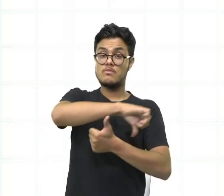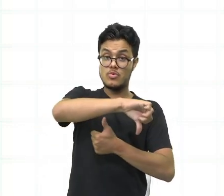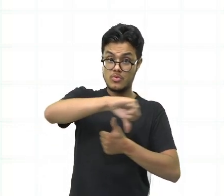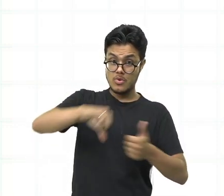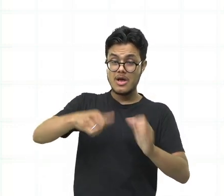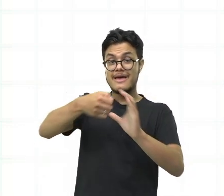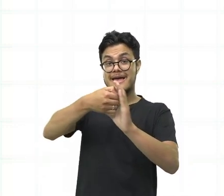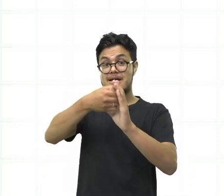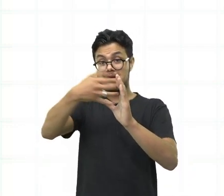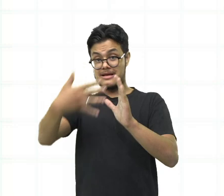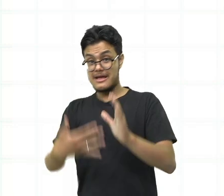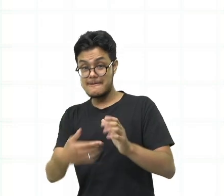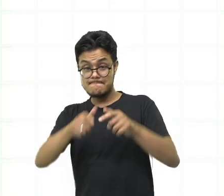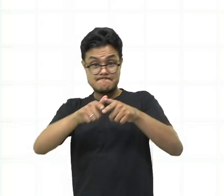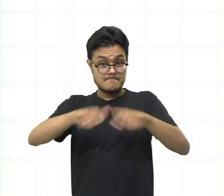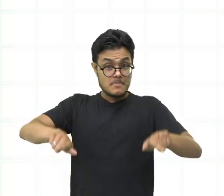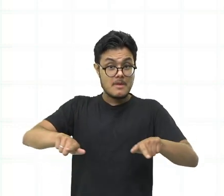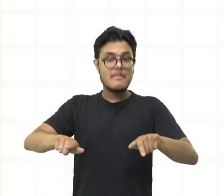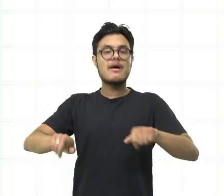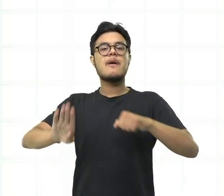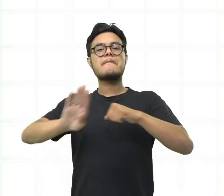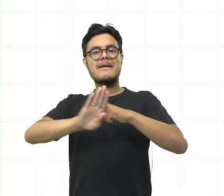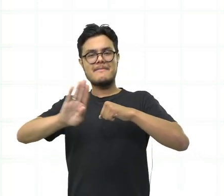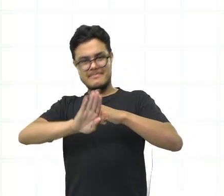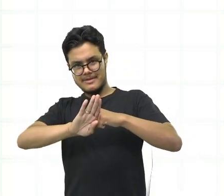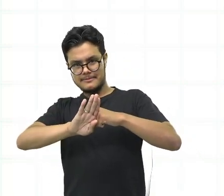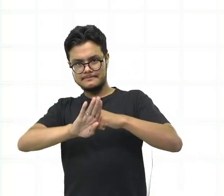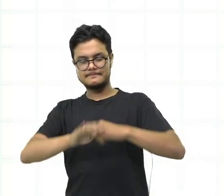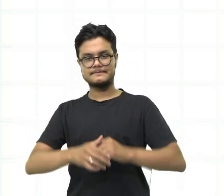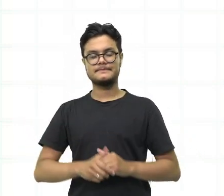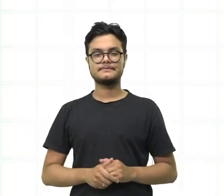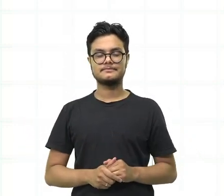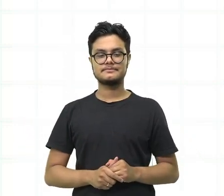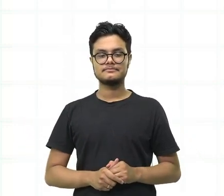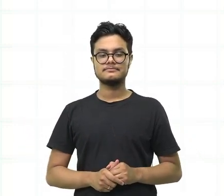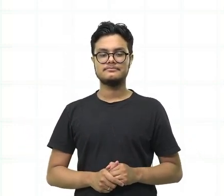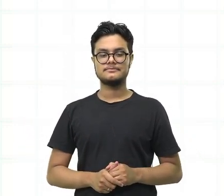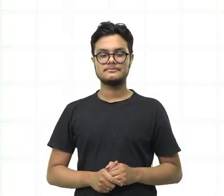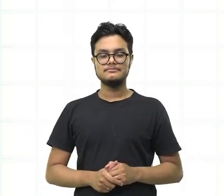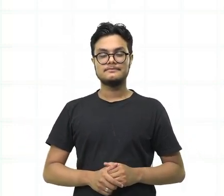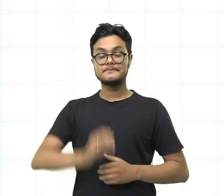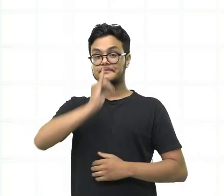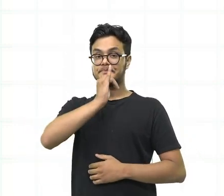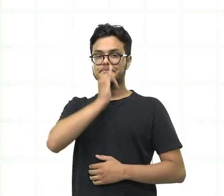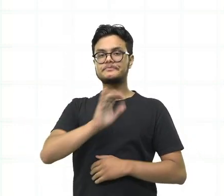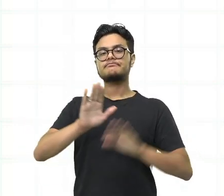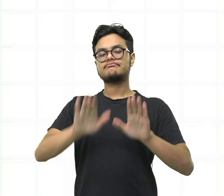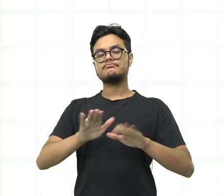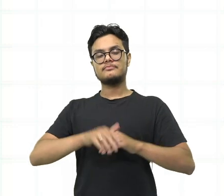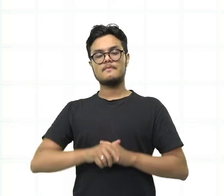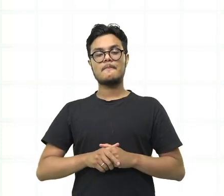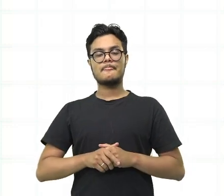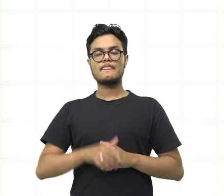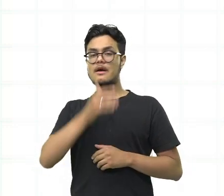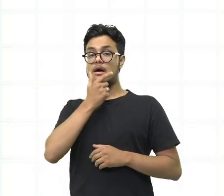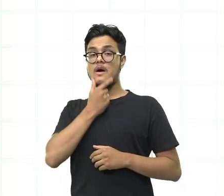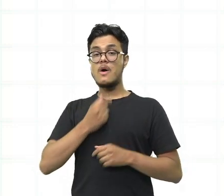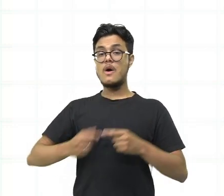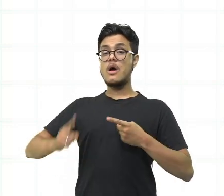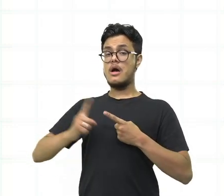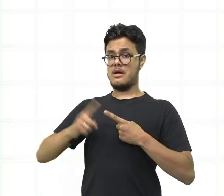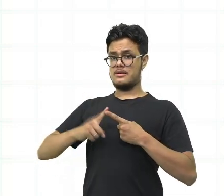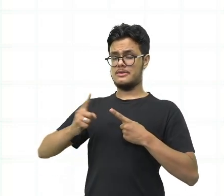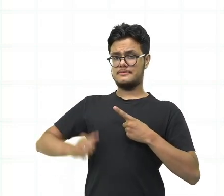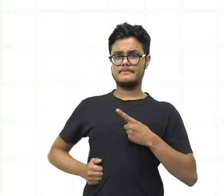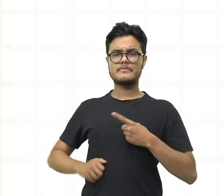trocaram a classe gramatical. E quando eu digo assim, olha, ele tem um andar diferente, eu não estou